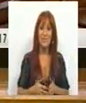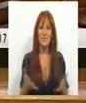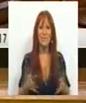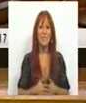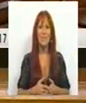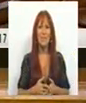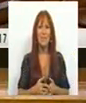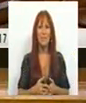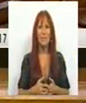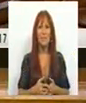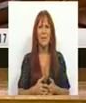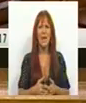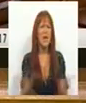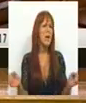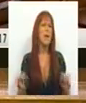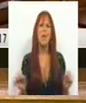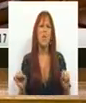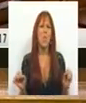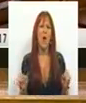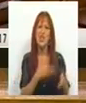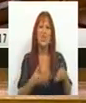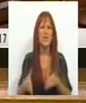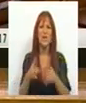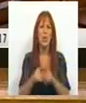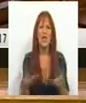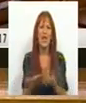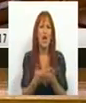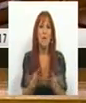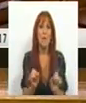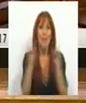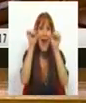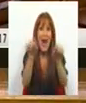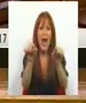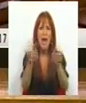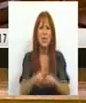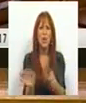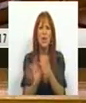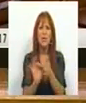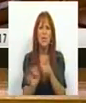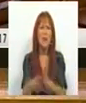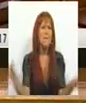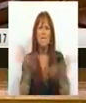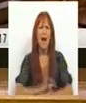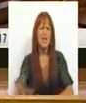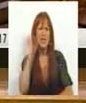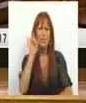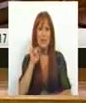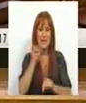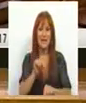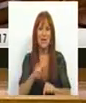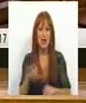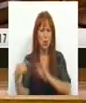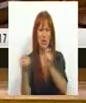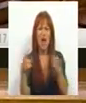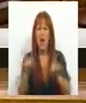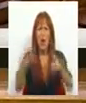Ou seja, não há estratégia económica. E esse é o elemento mais relevante desta